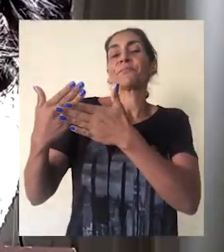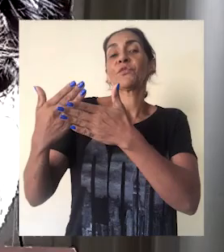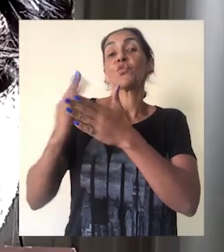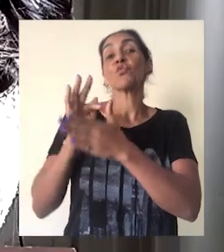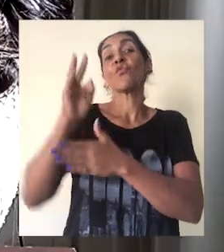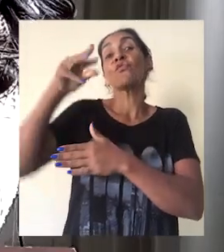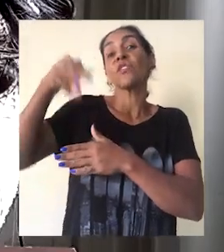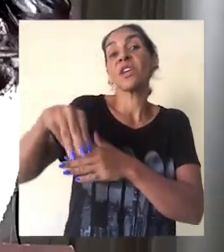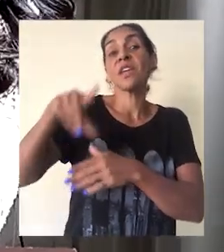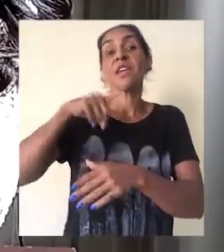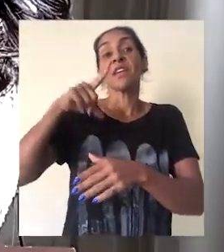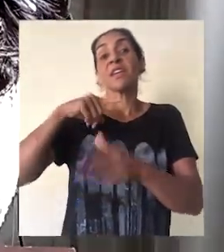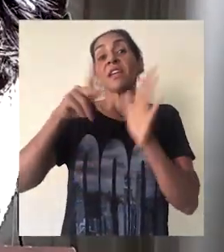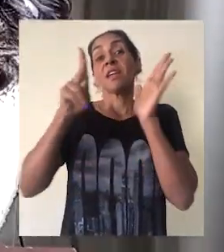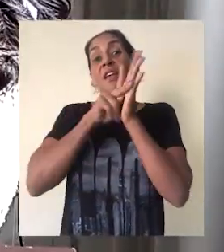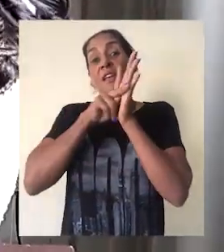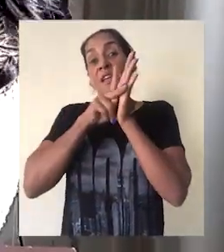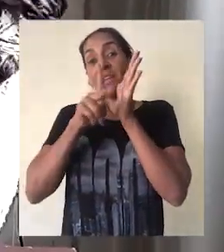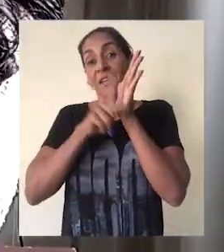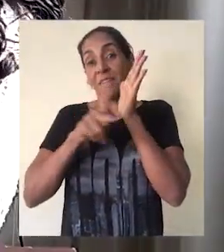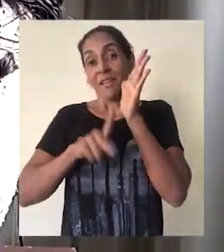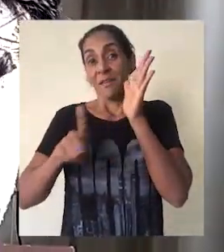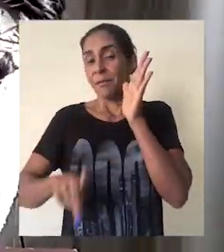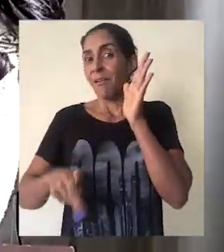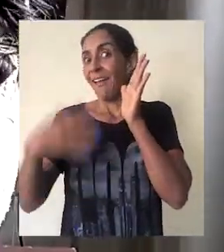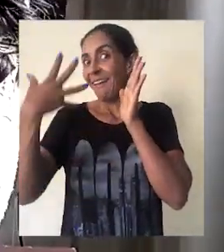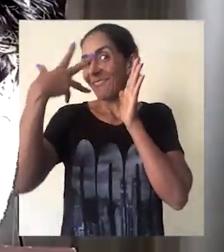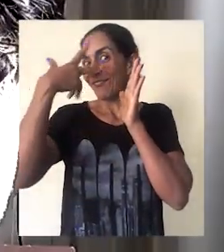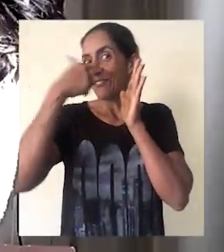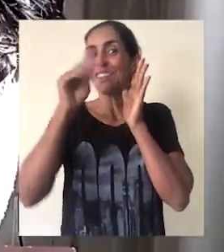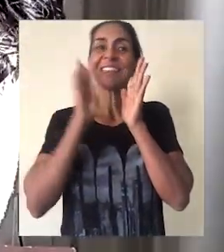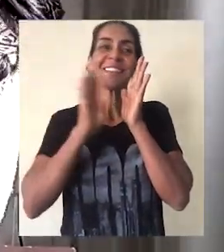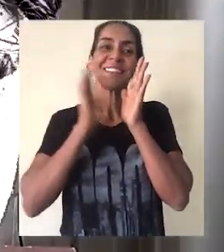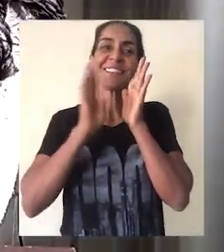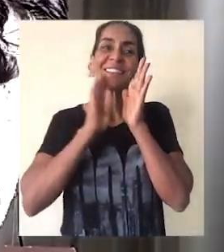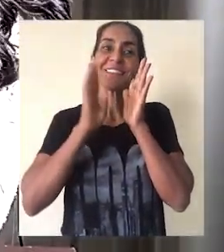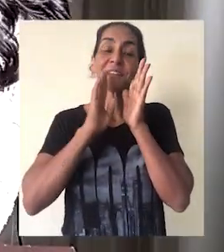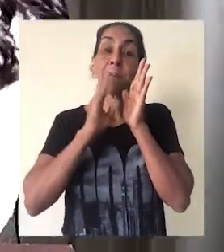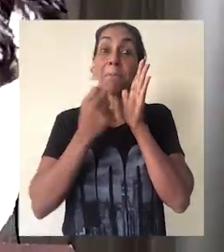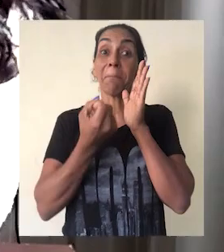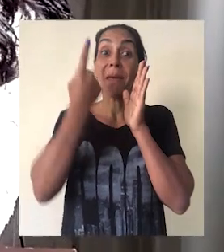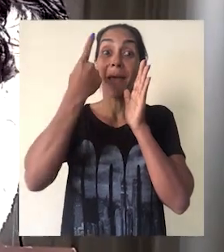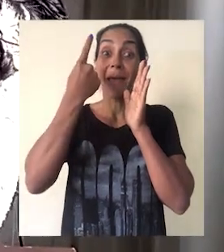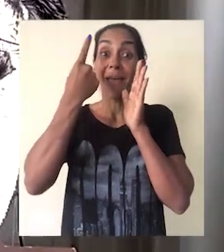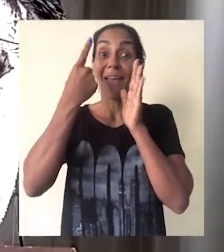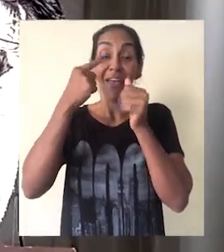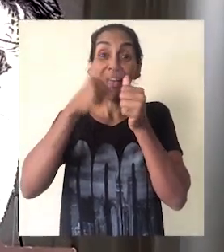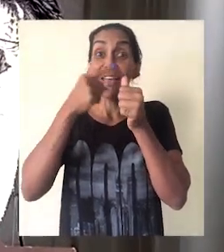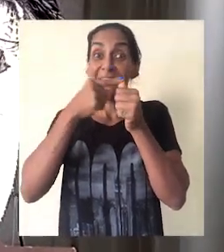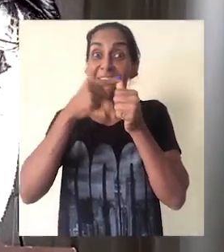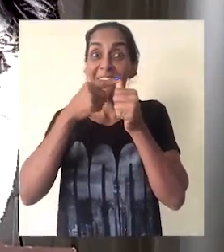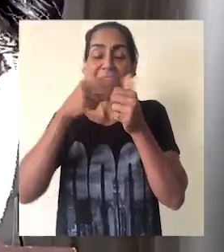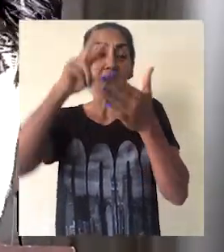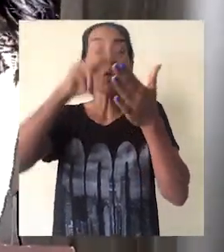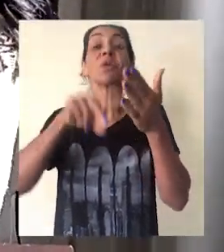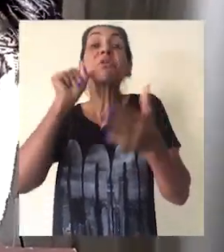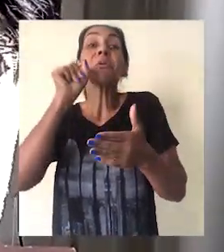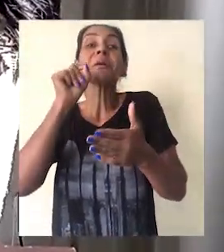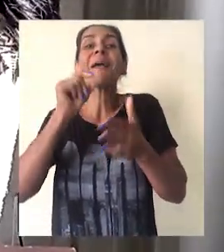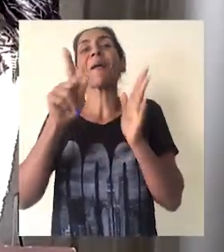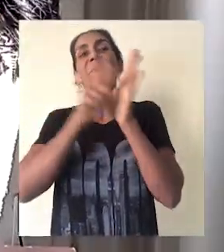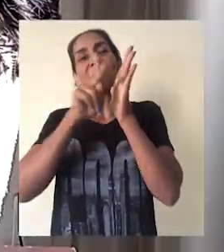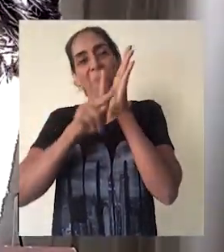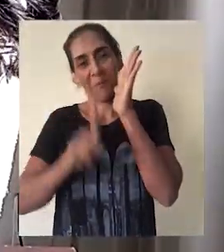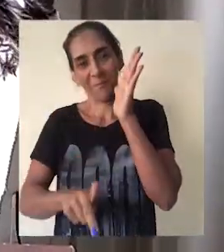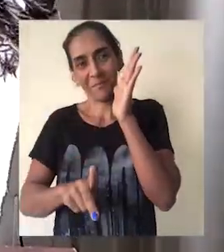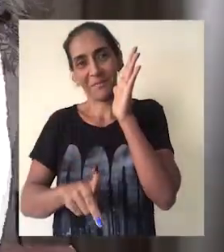poema, que eu não sei de quem é esse poema, mas é um poema muito legal. Eu li, foi a primeira coisa que eu li no livro, foi esse poema. Foi o que mais me chamou a atenção quando